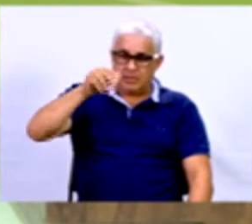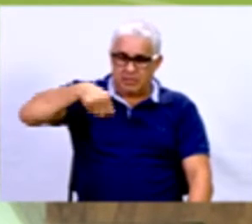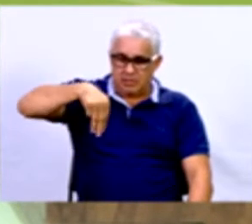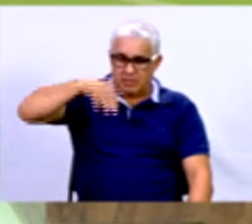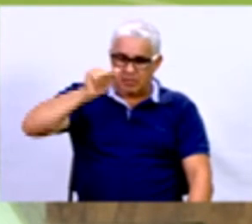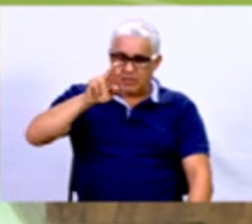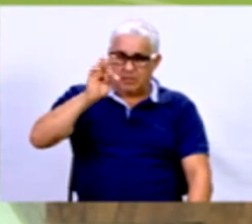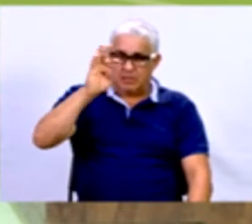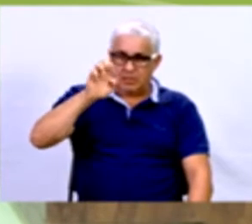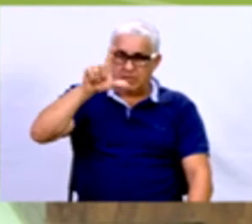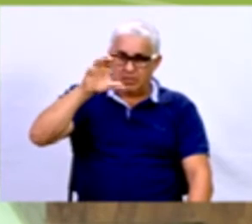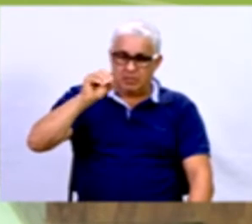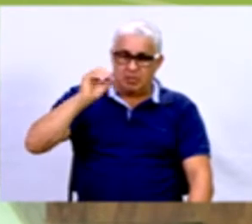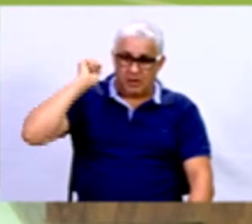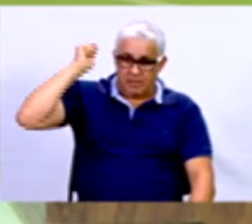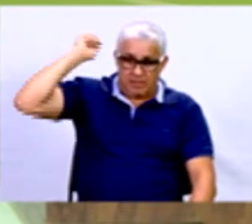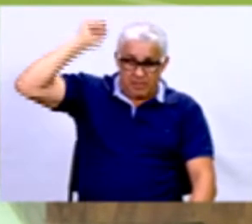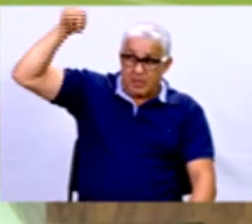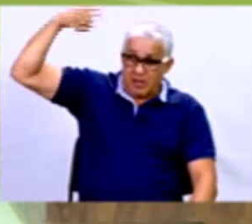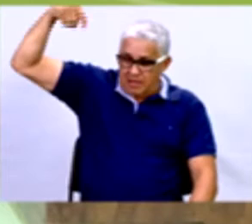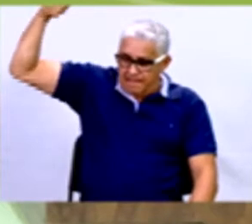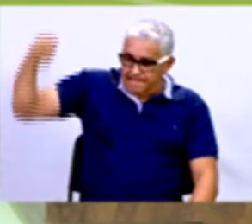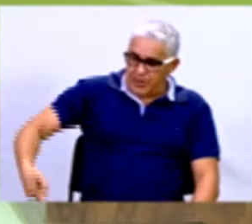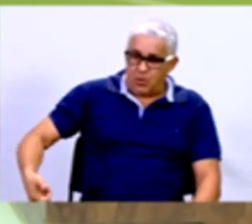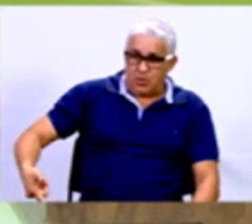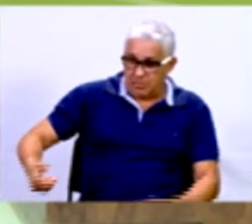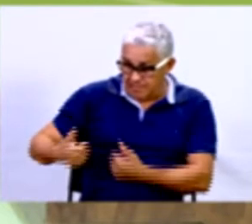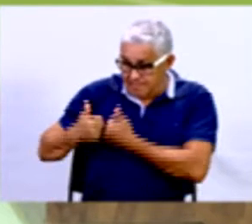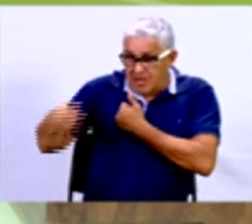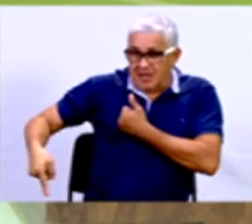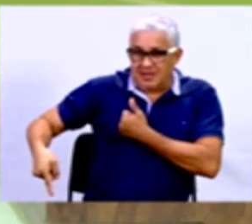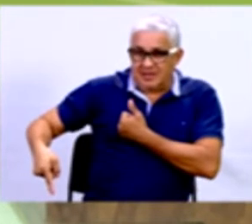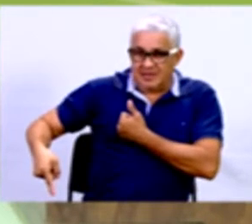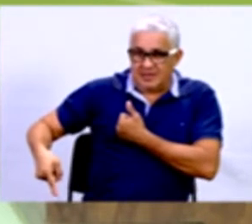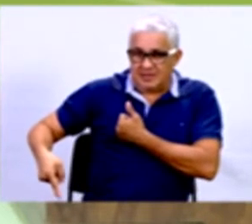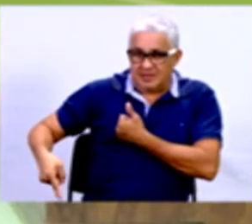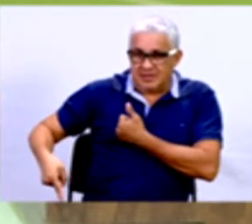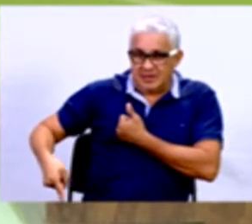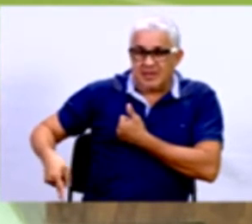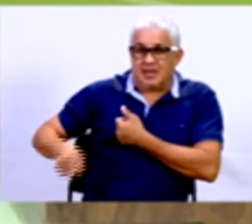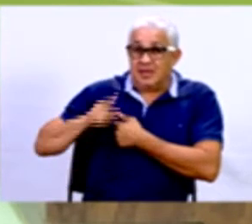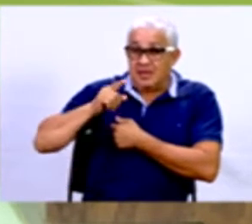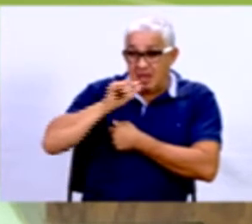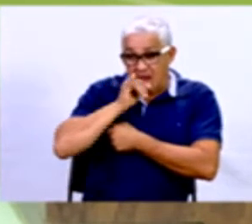não chega a ser um acidente, porque não atingiu o trabalhador. Só que é um aviso